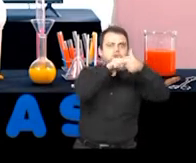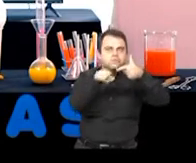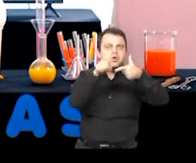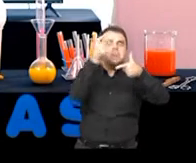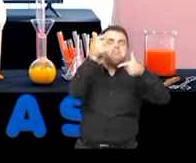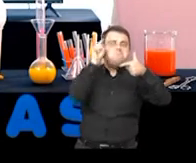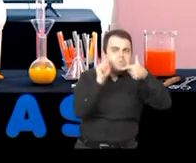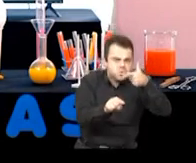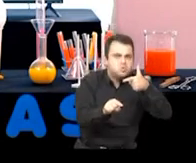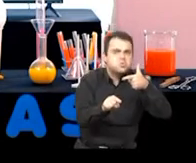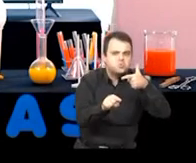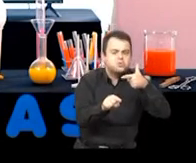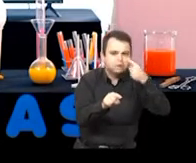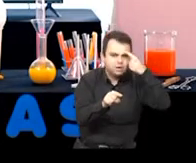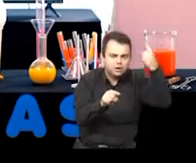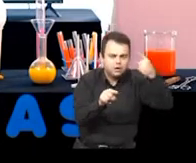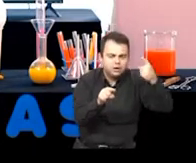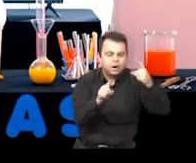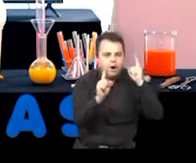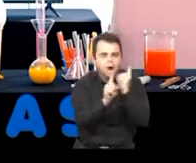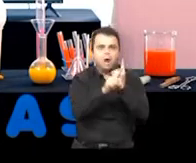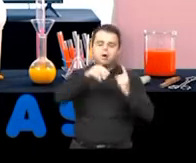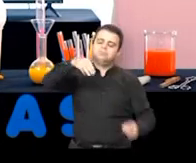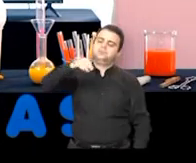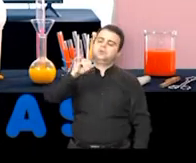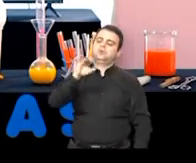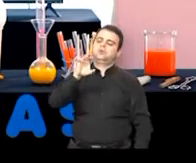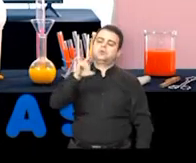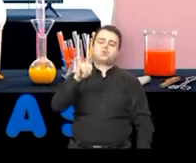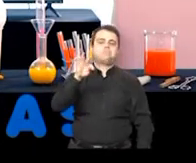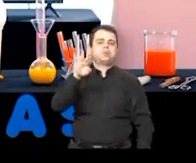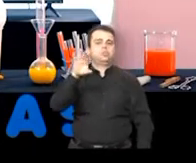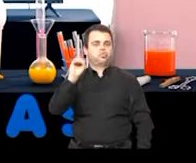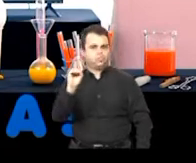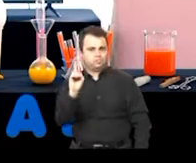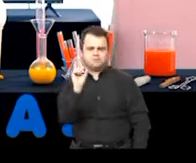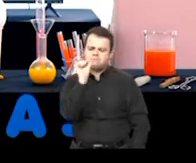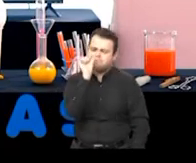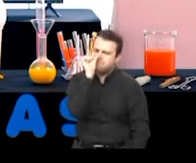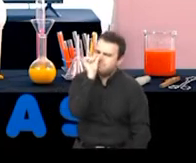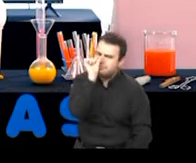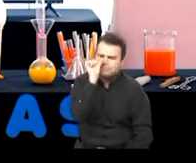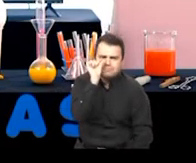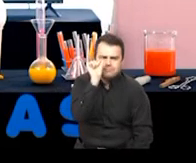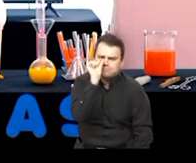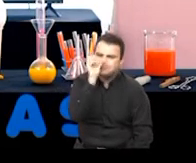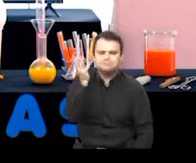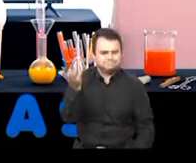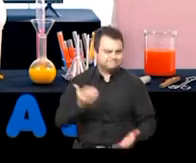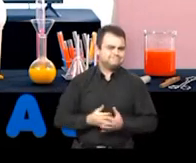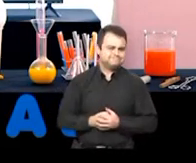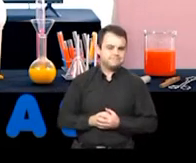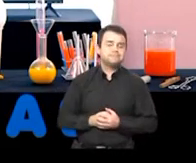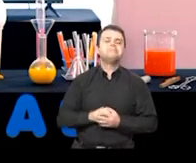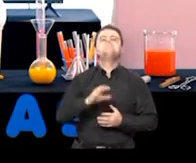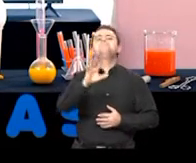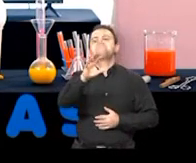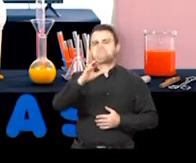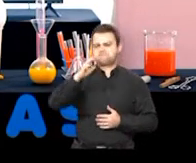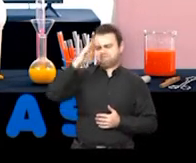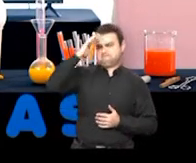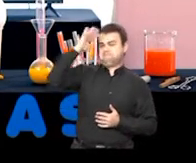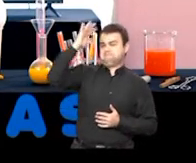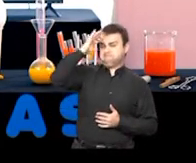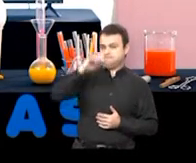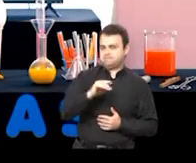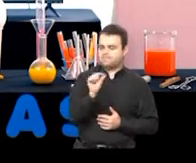Pego esse pedaço, eu tenho então 1 micrômetro. O micrômetro é uma unidade muito pequena. Agora